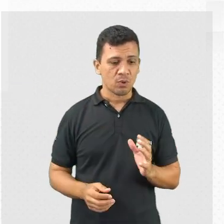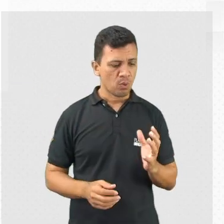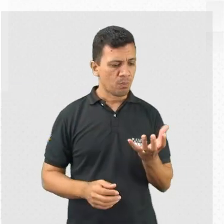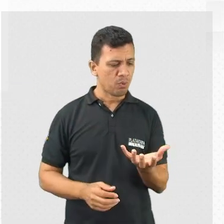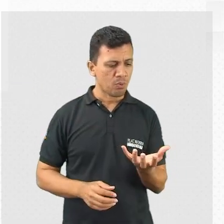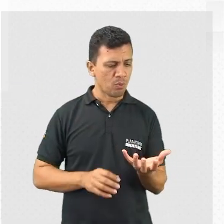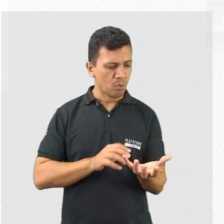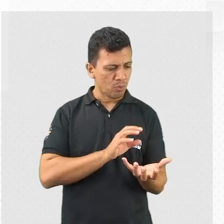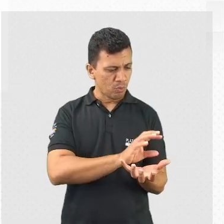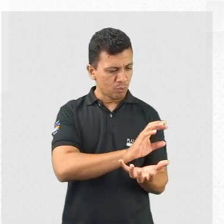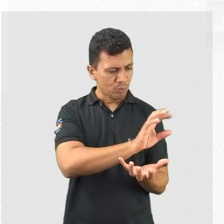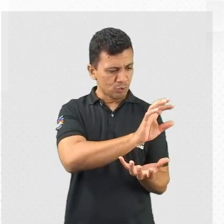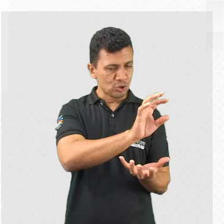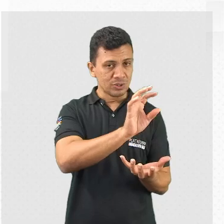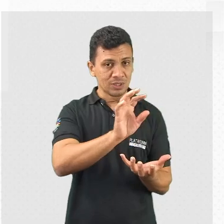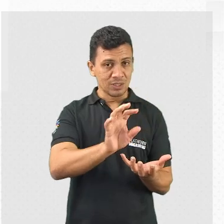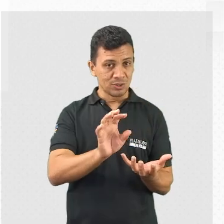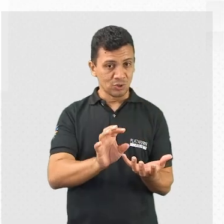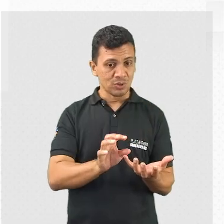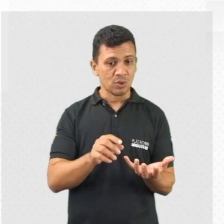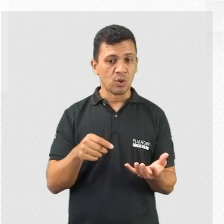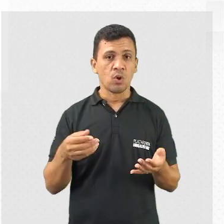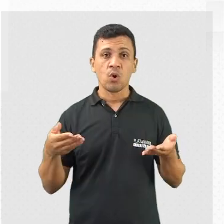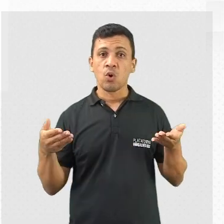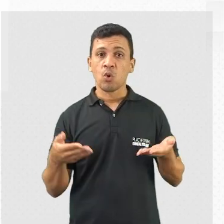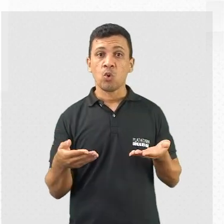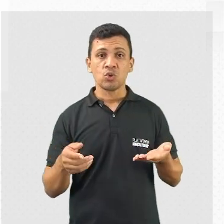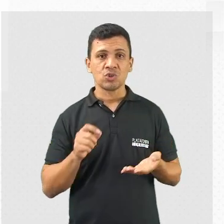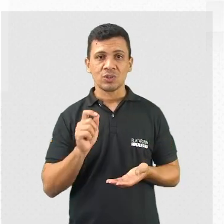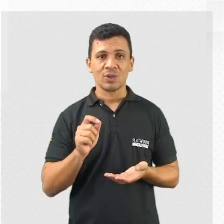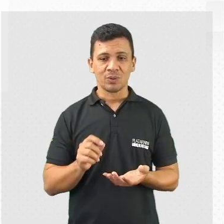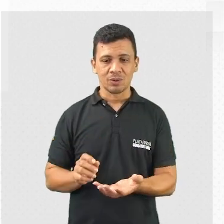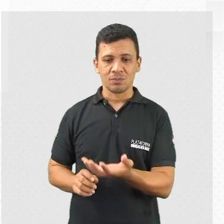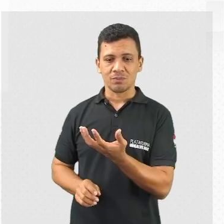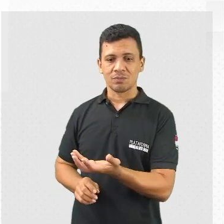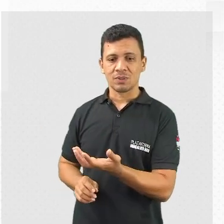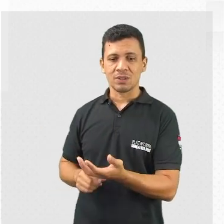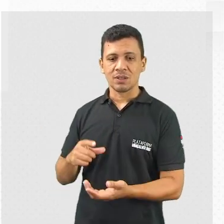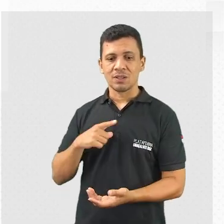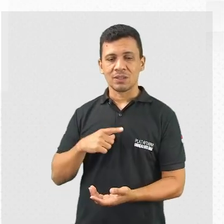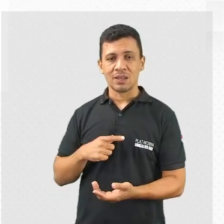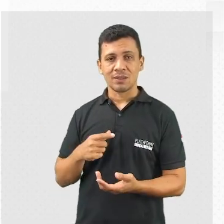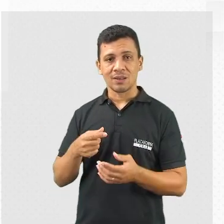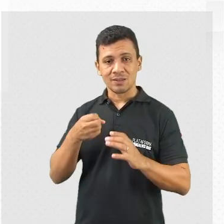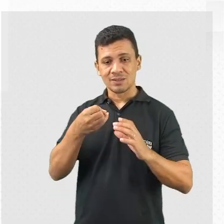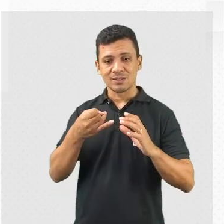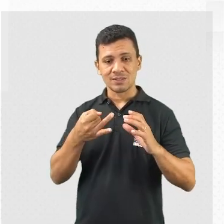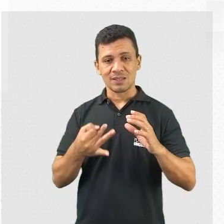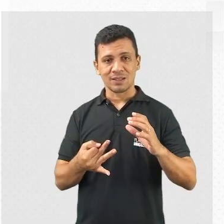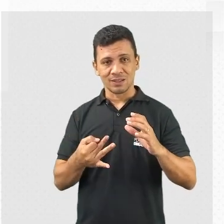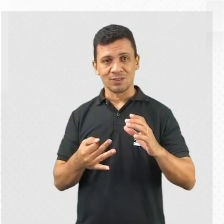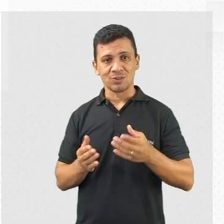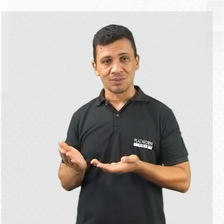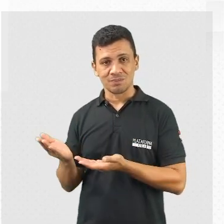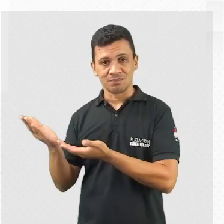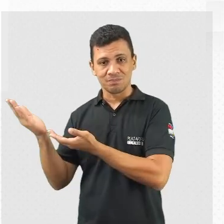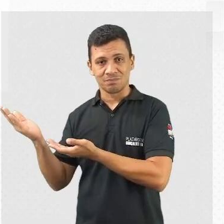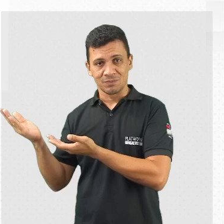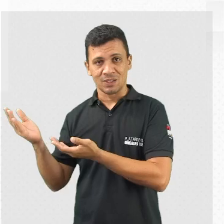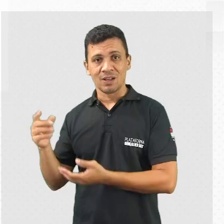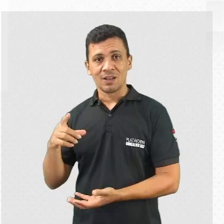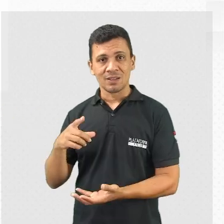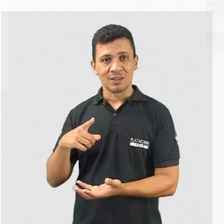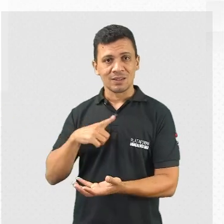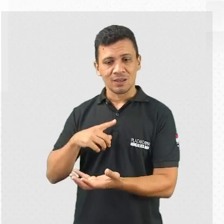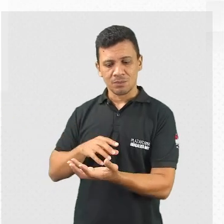que hoje estão dessa característica bem aqui, fragmentados, tá? Vou